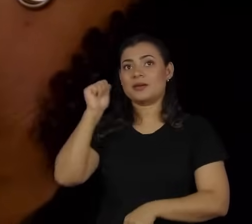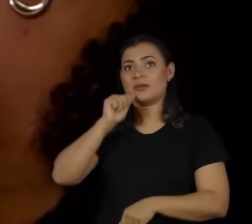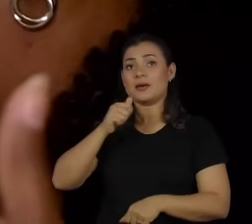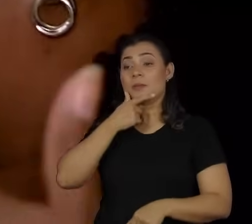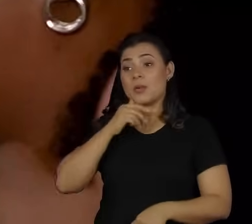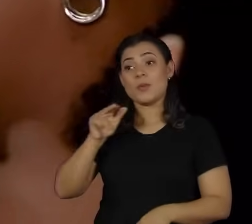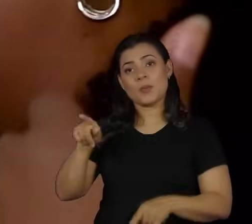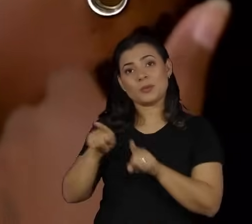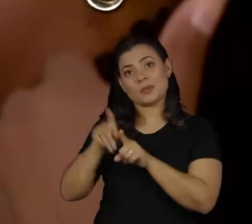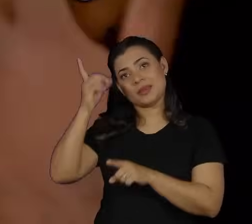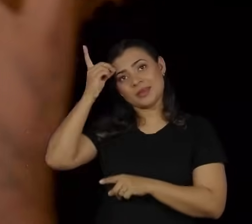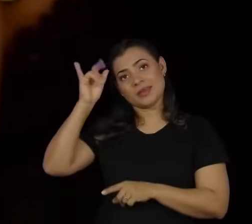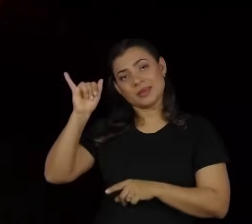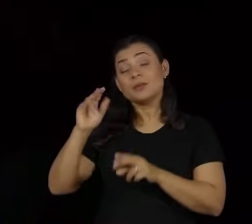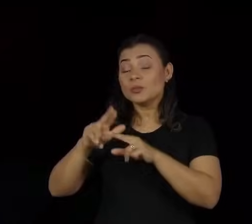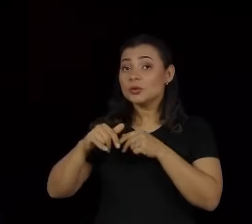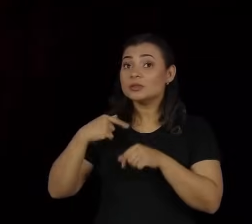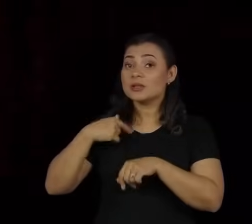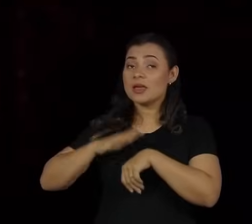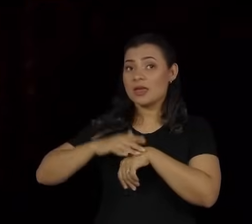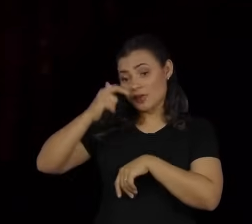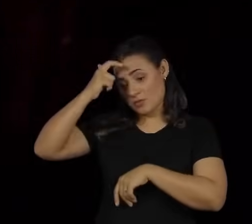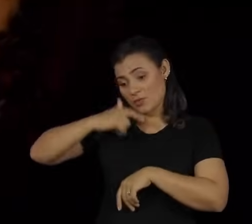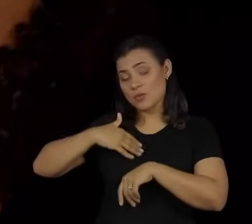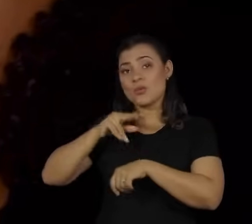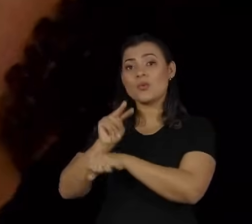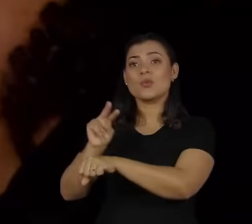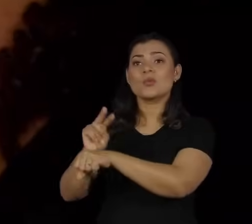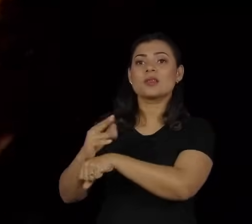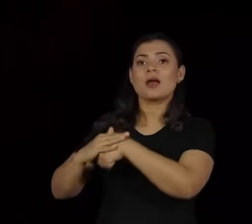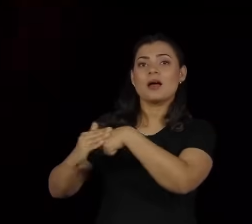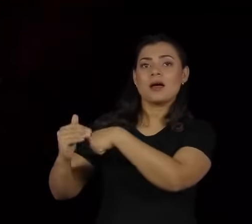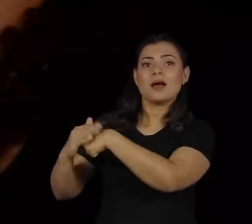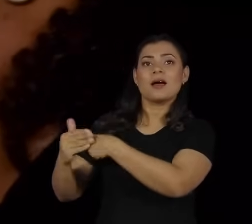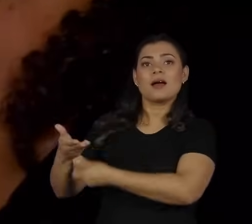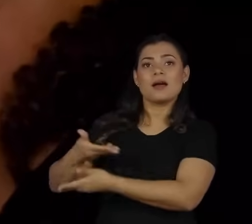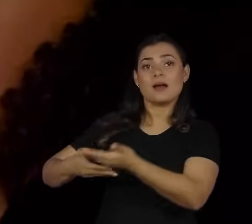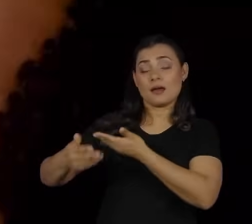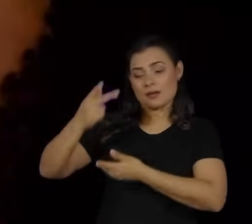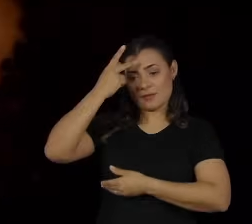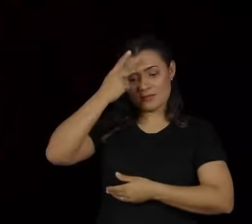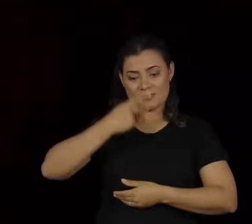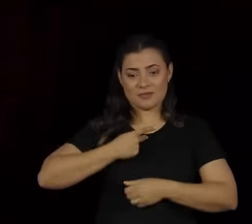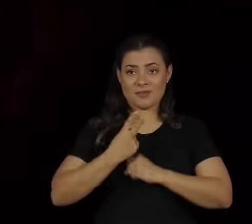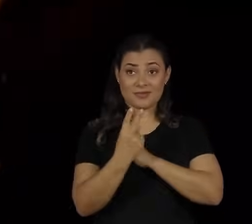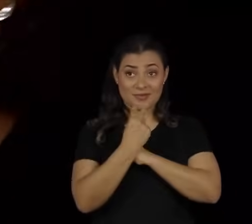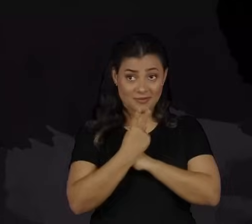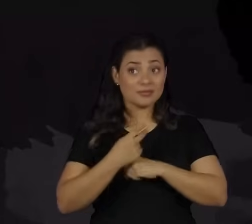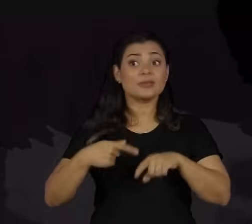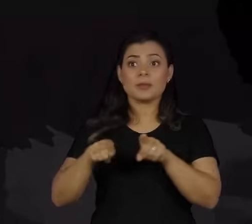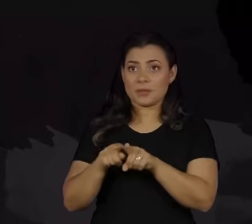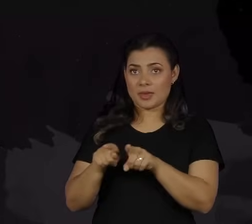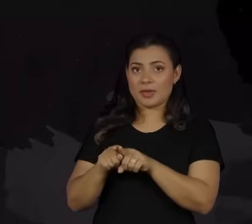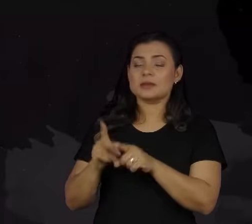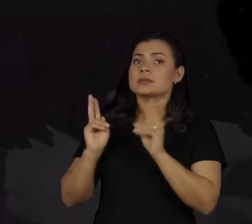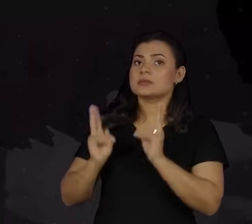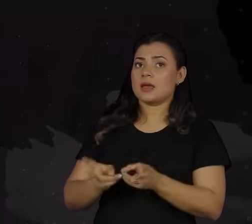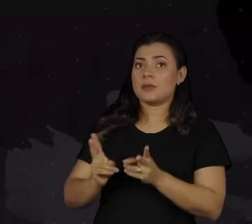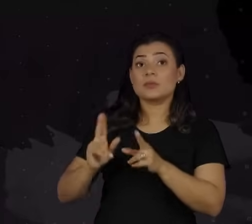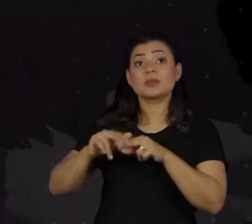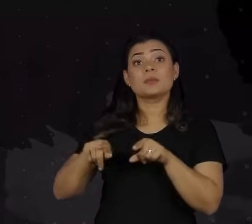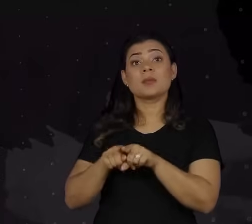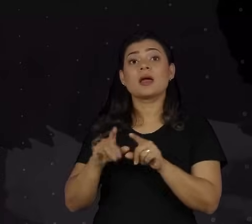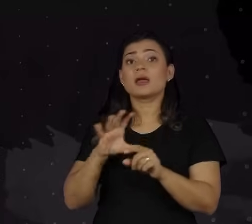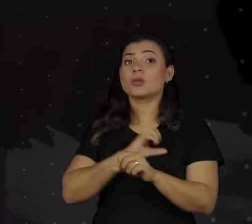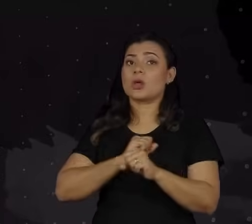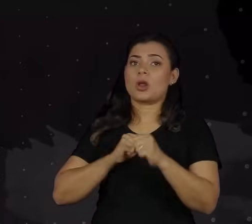tem a incumbência de cuidar do outro, de cuidar de si, cuidar do outro. Eu adoro lutas, eu faço